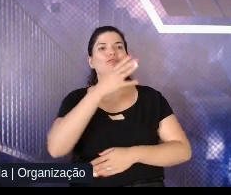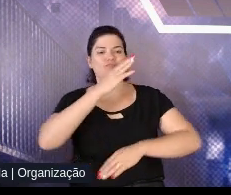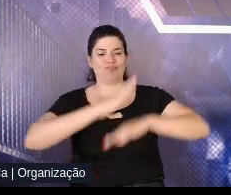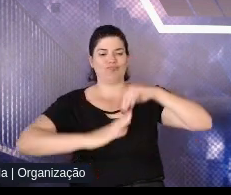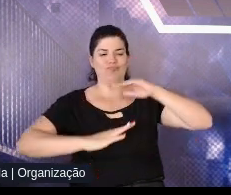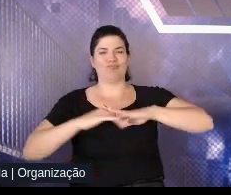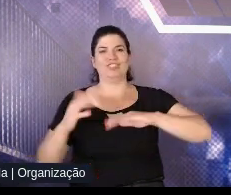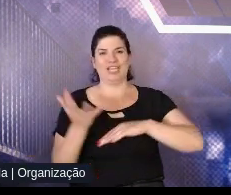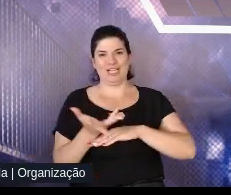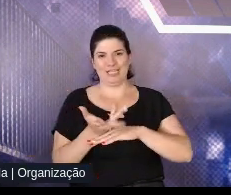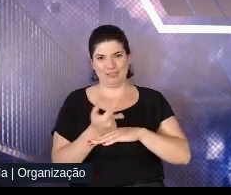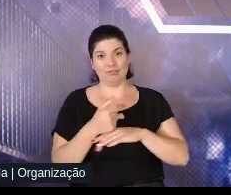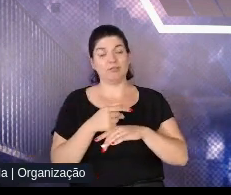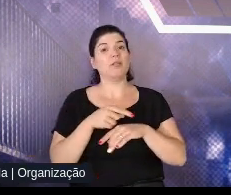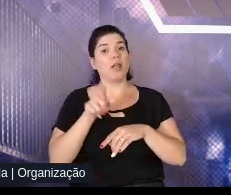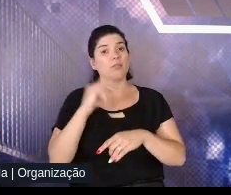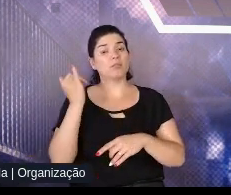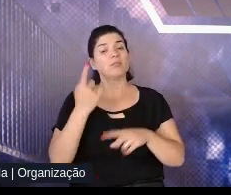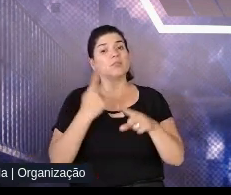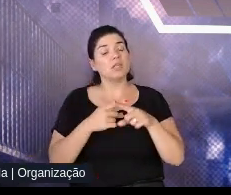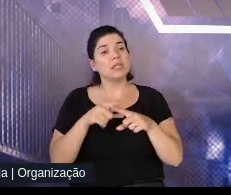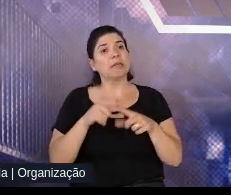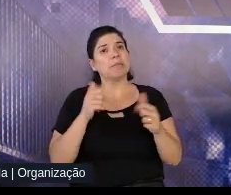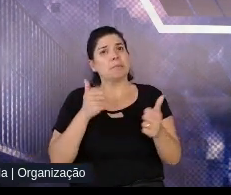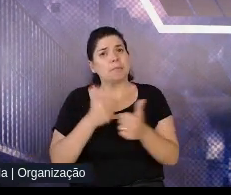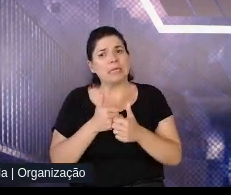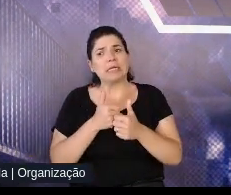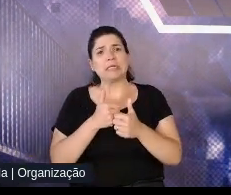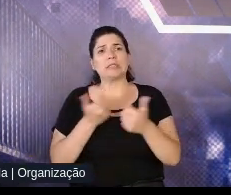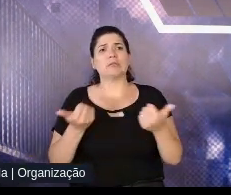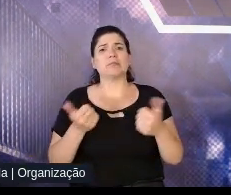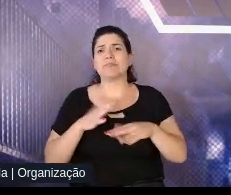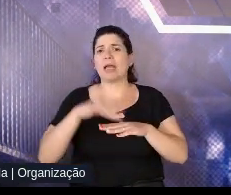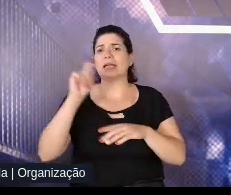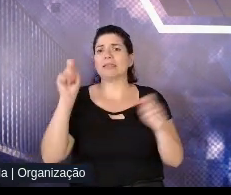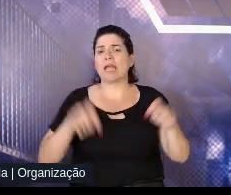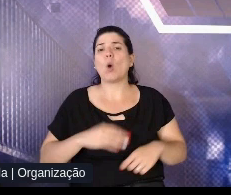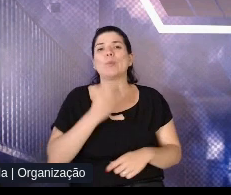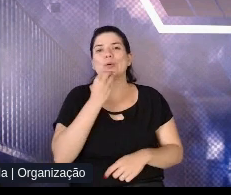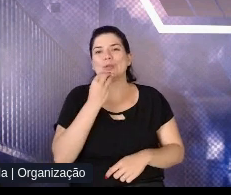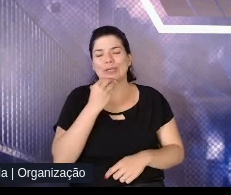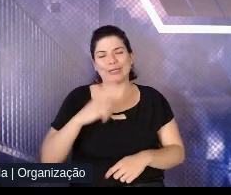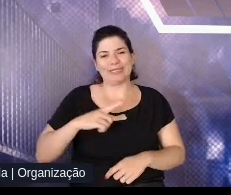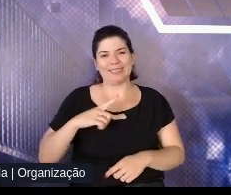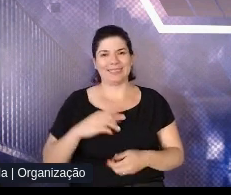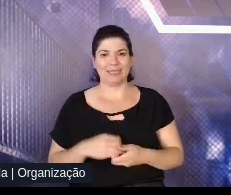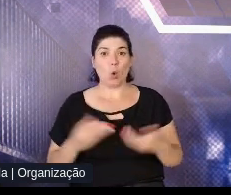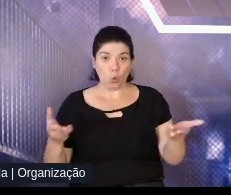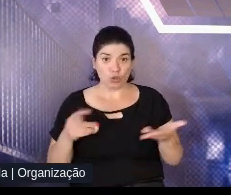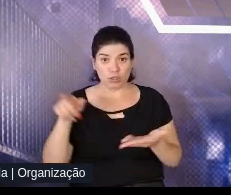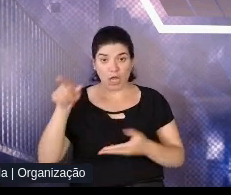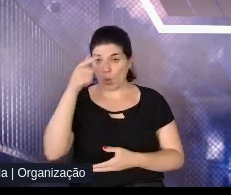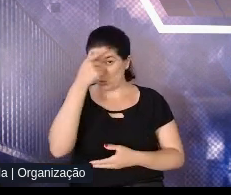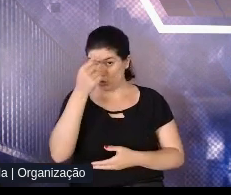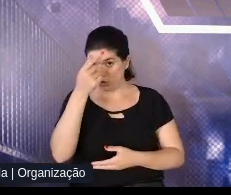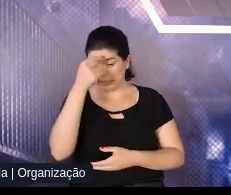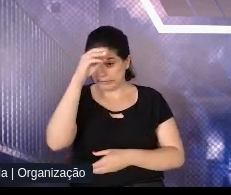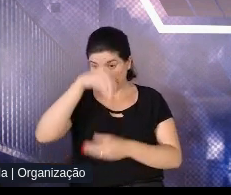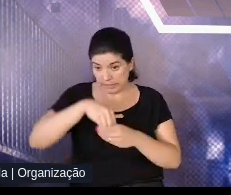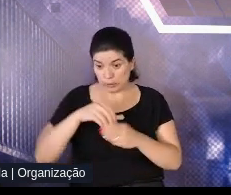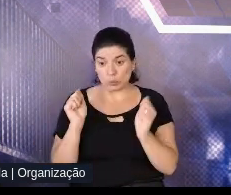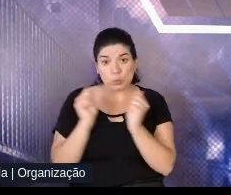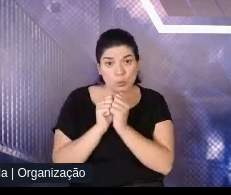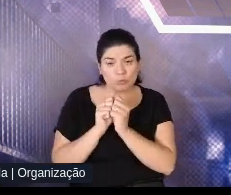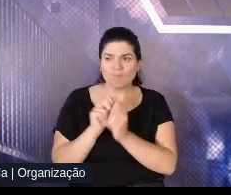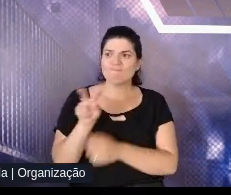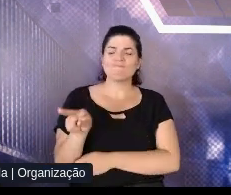é importante porque eles estão mais próximos do mercado. Então, hoje, nas universidades, a gente está ali presente com eles